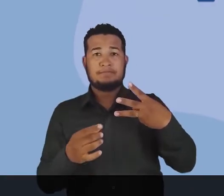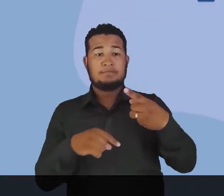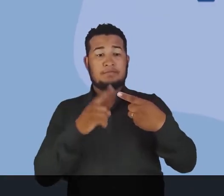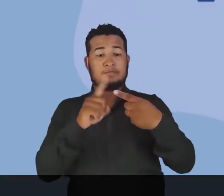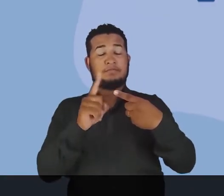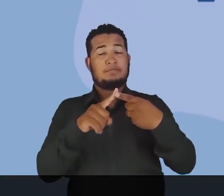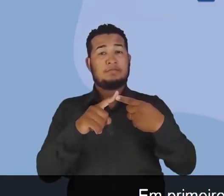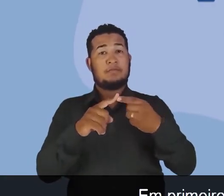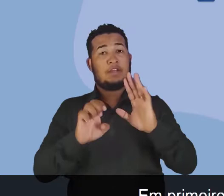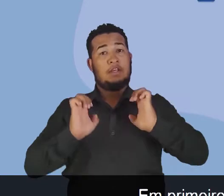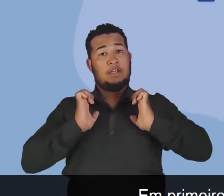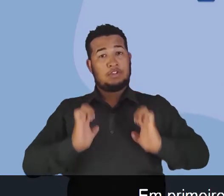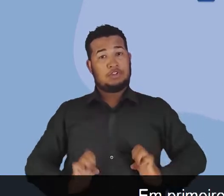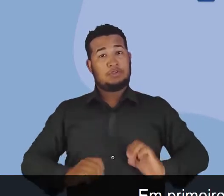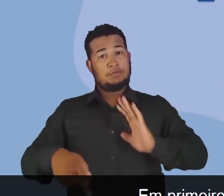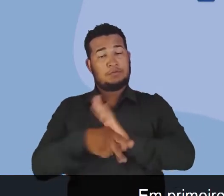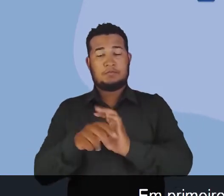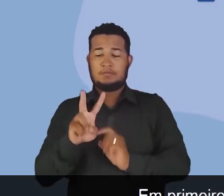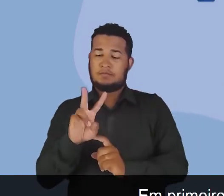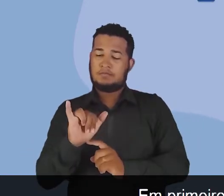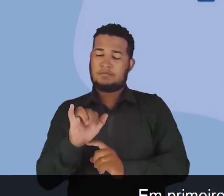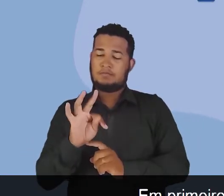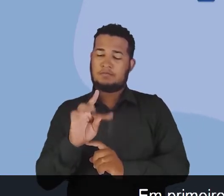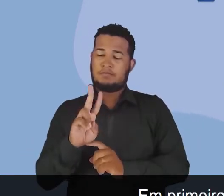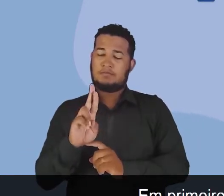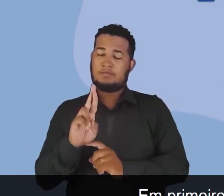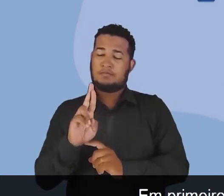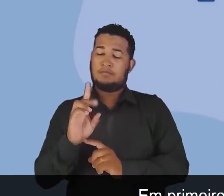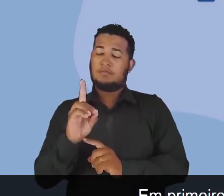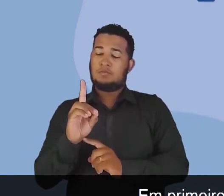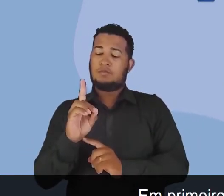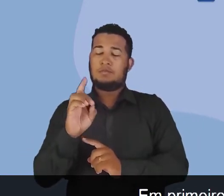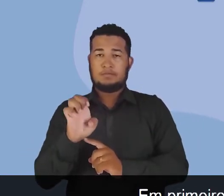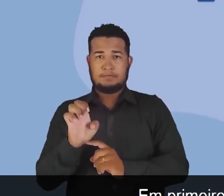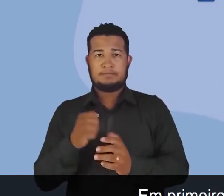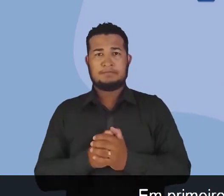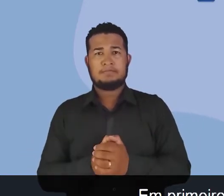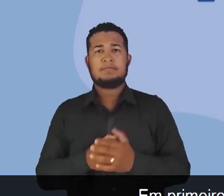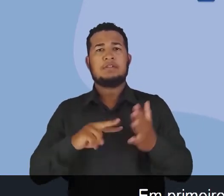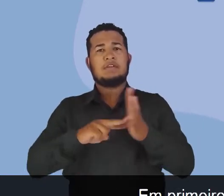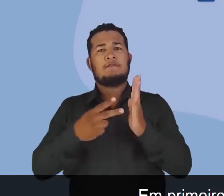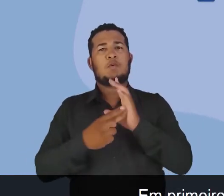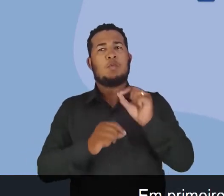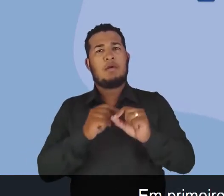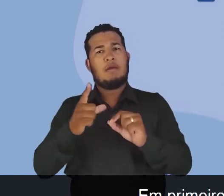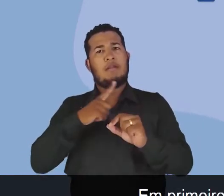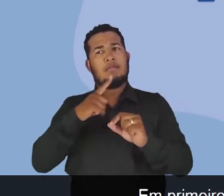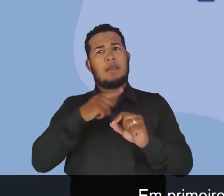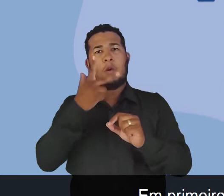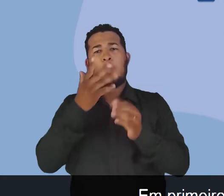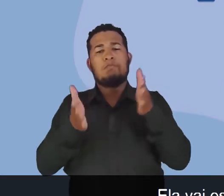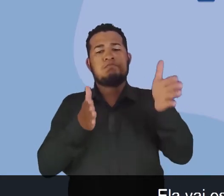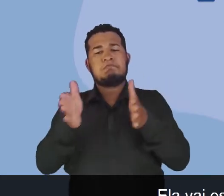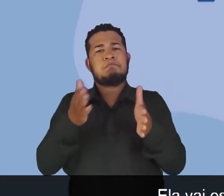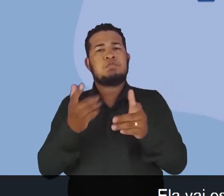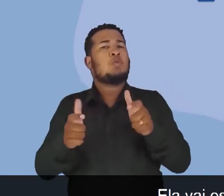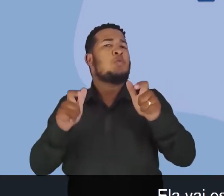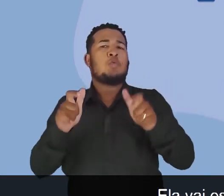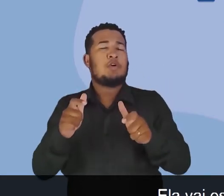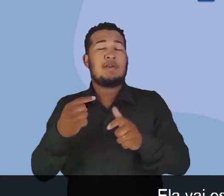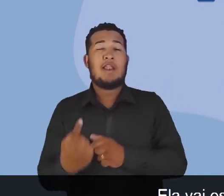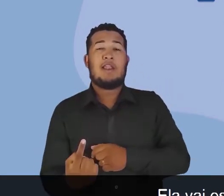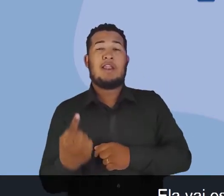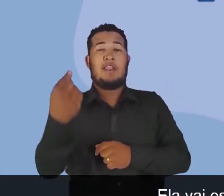da virtude. Em primeiro lugar, ela é caracteristicamente desenvolvida no mundo antigo. Ela vai